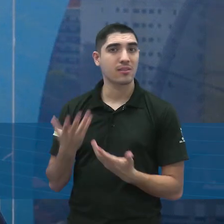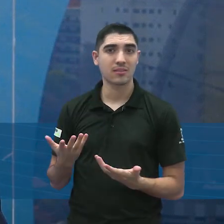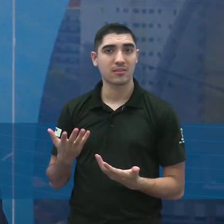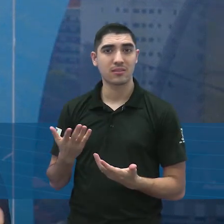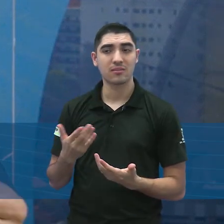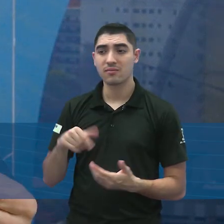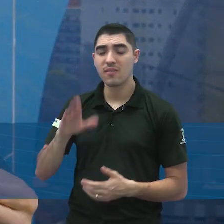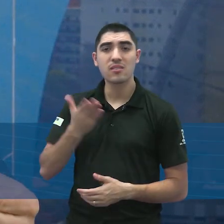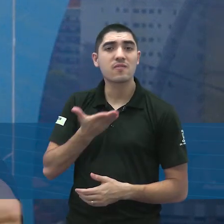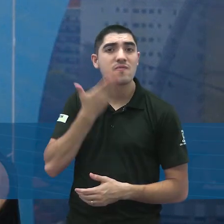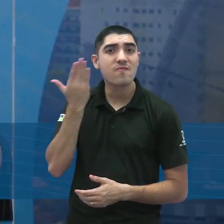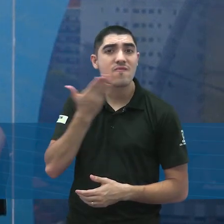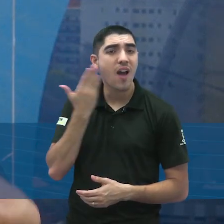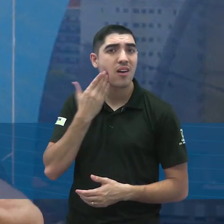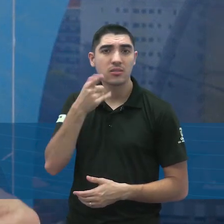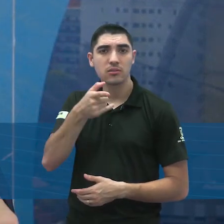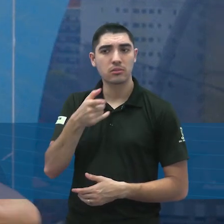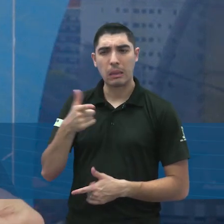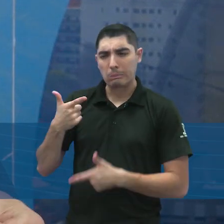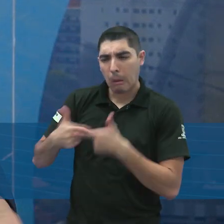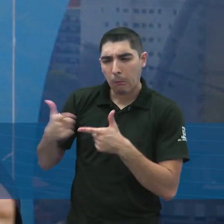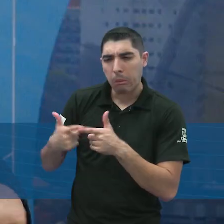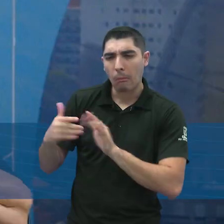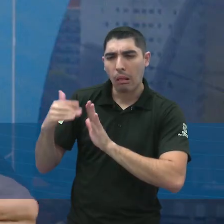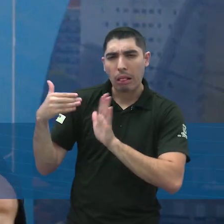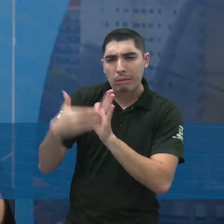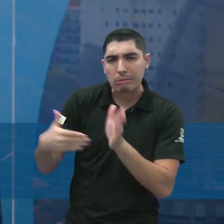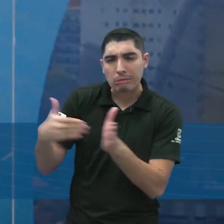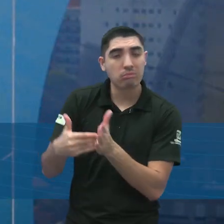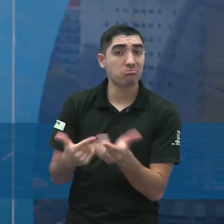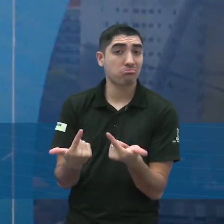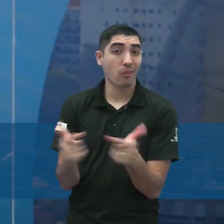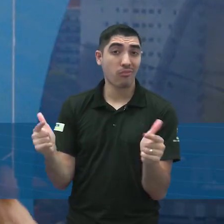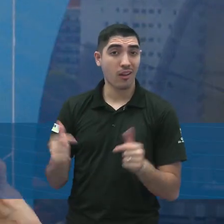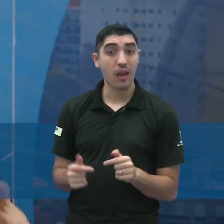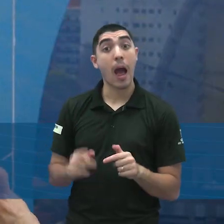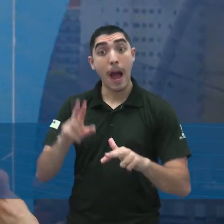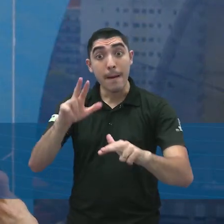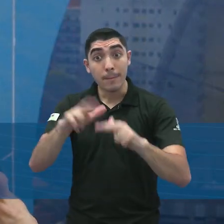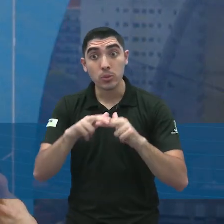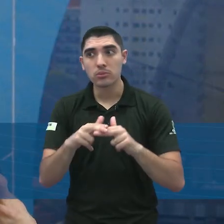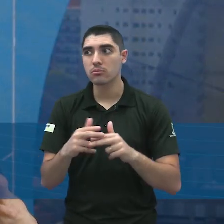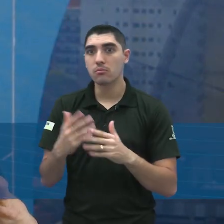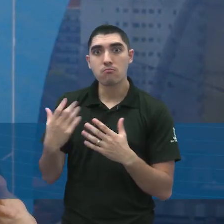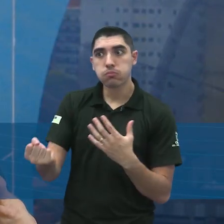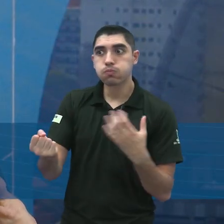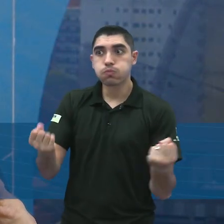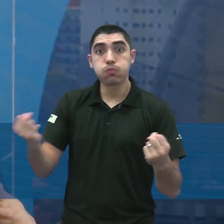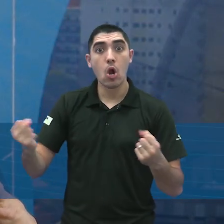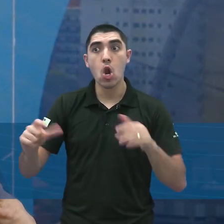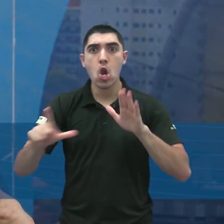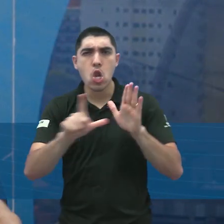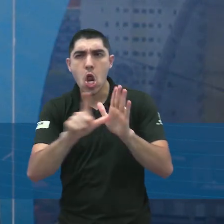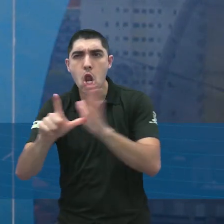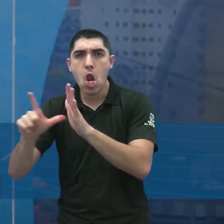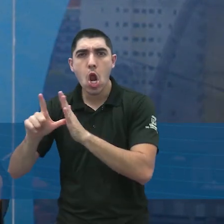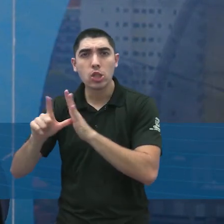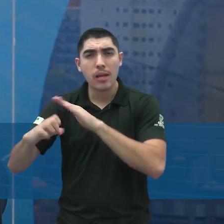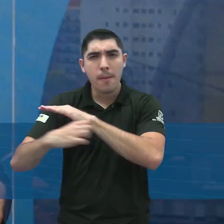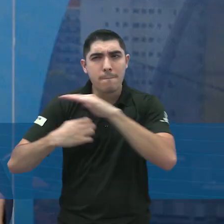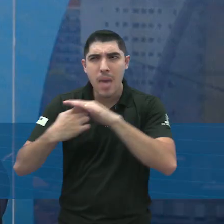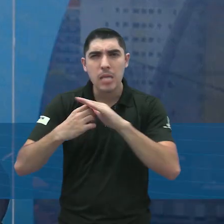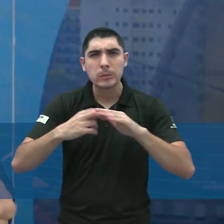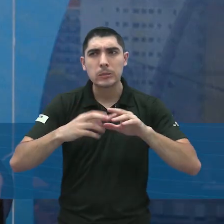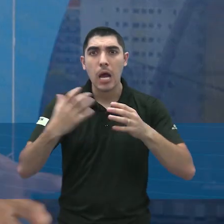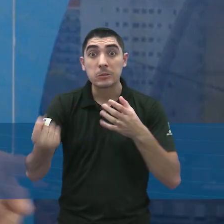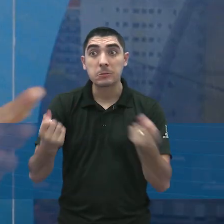mais, de uma barreira de entrada muito menor. Então, isso também aumentou o número de competidores nesse mercado, né?